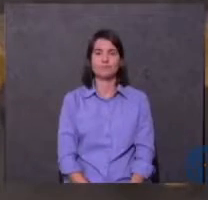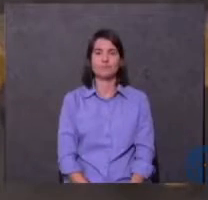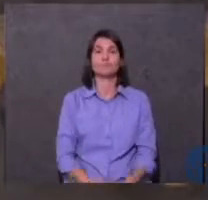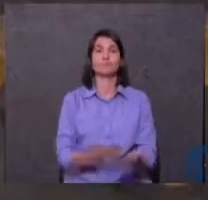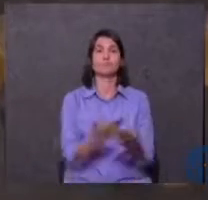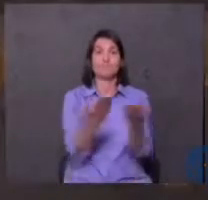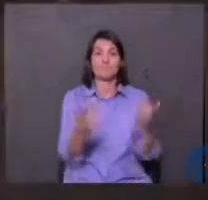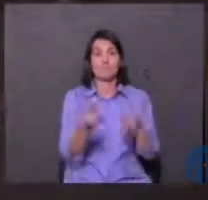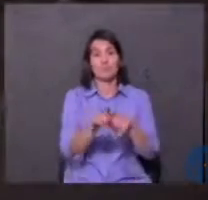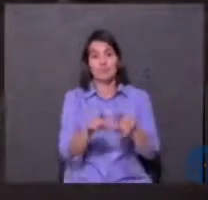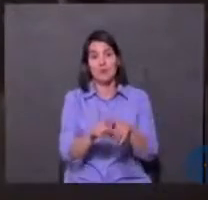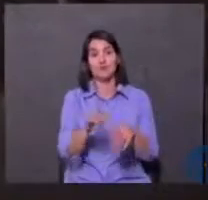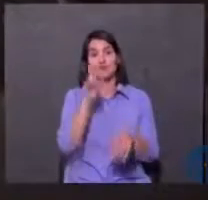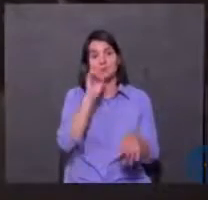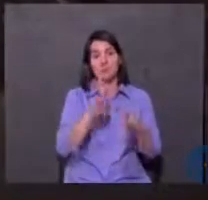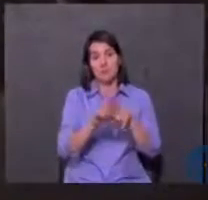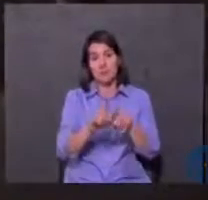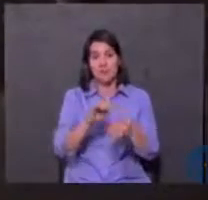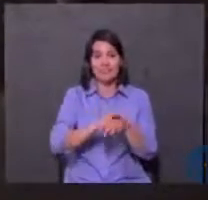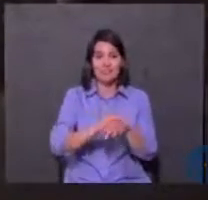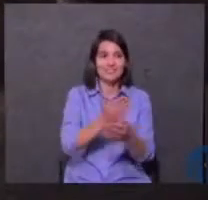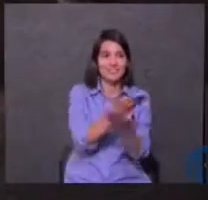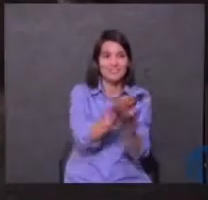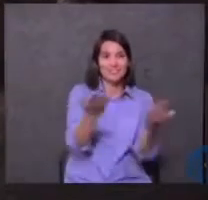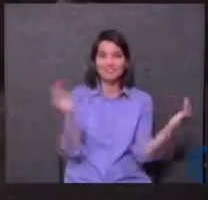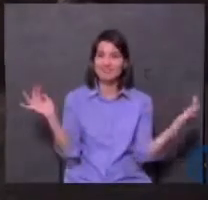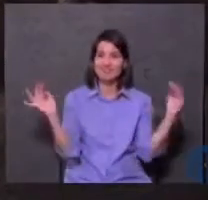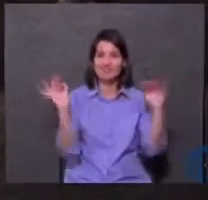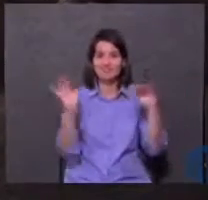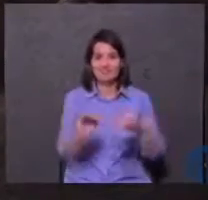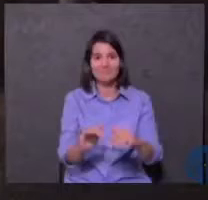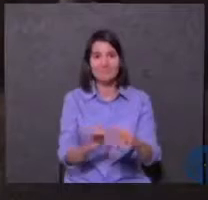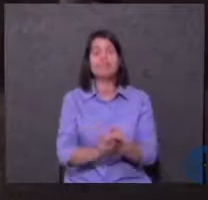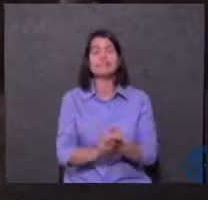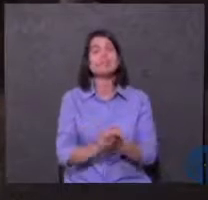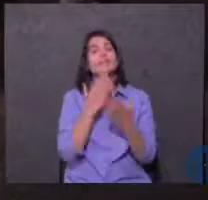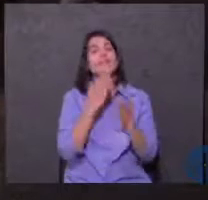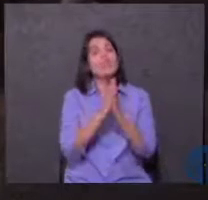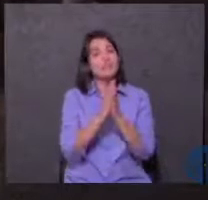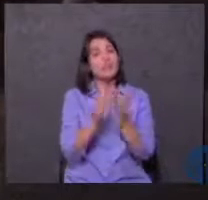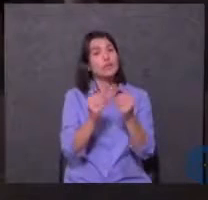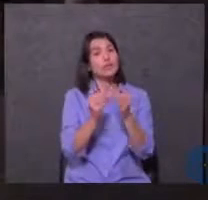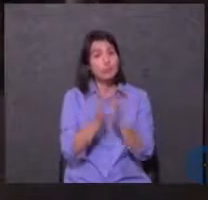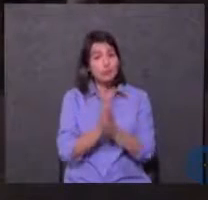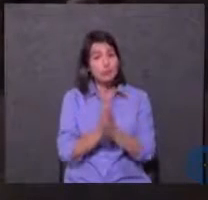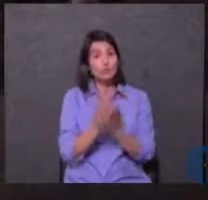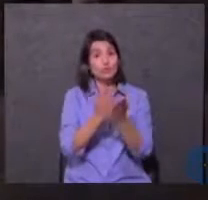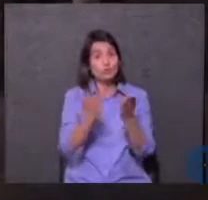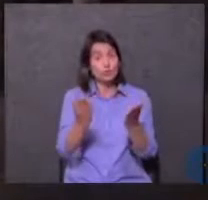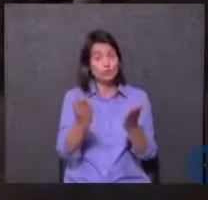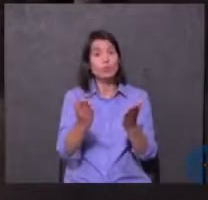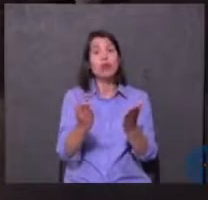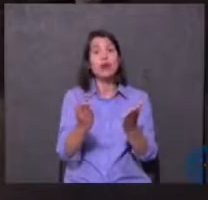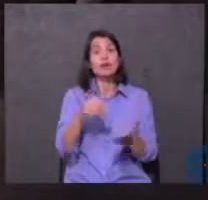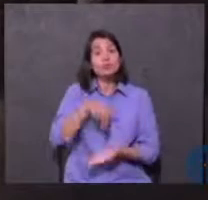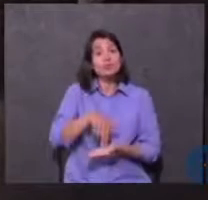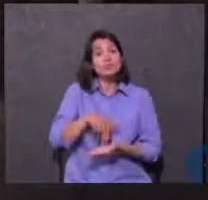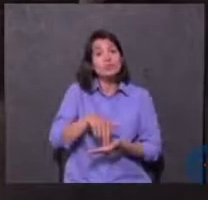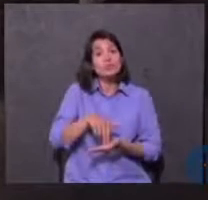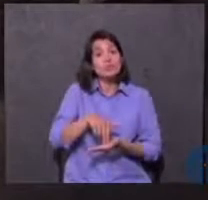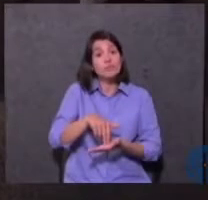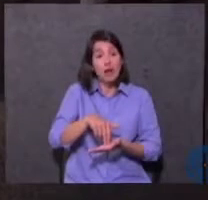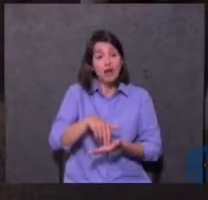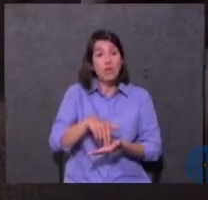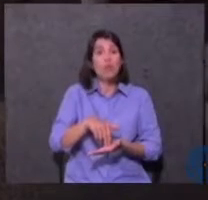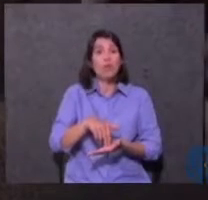Irmãos e irmãs peregrinos, pedimos que todos se mantenham nos lugares que ocuparam no